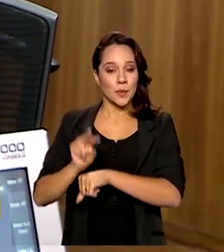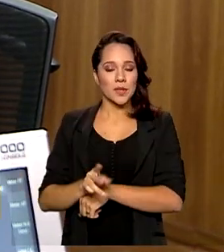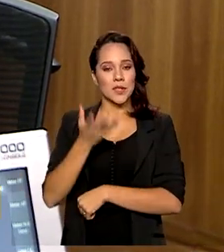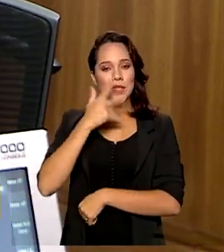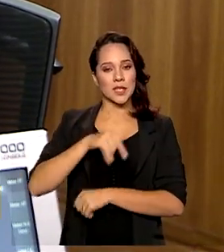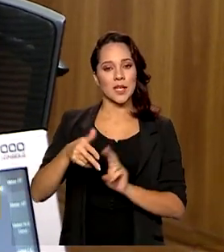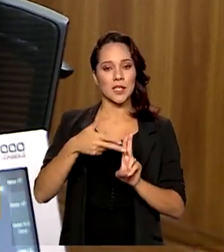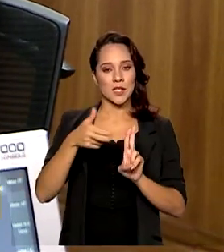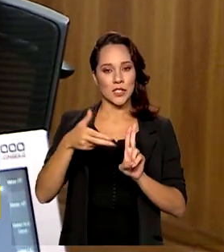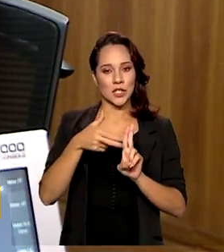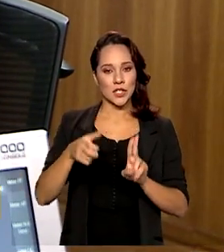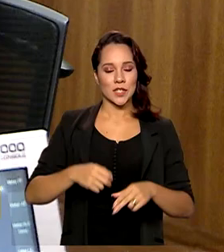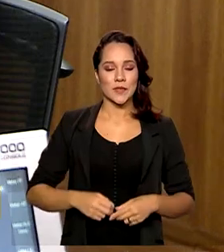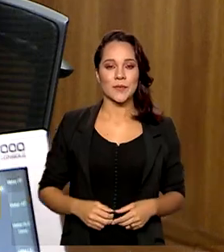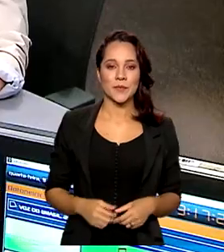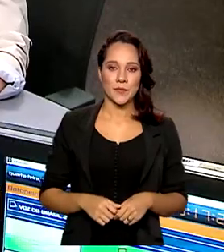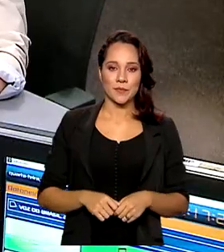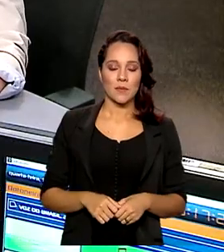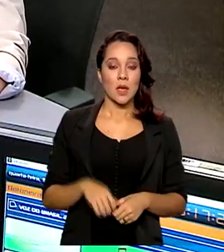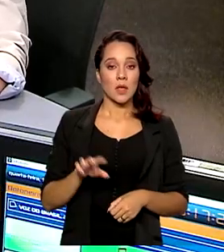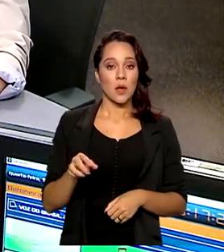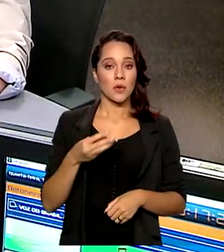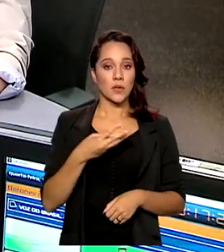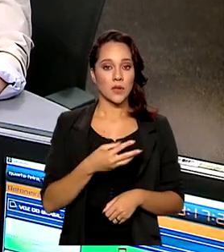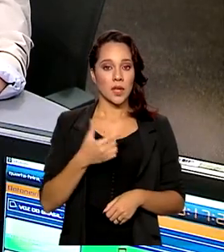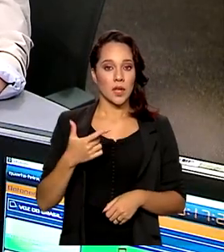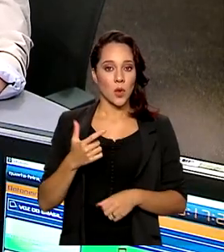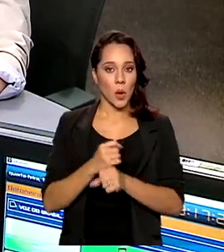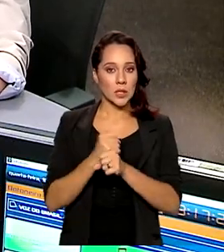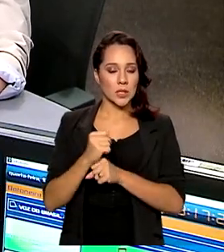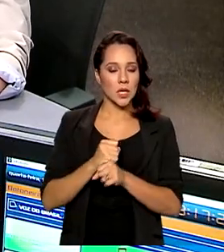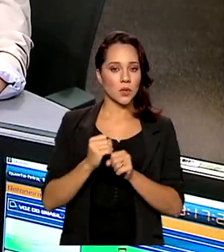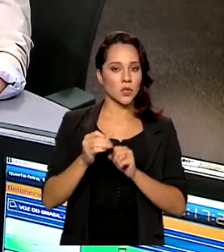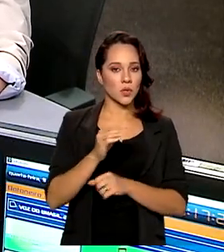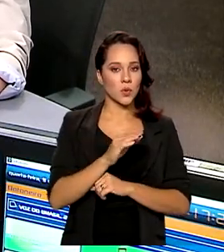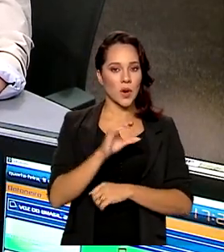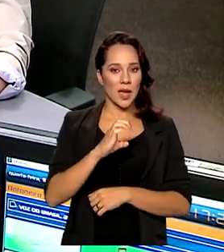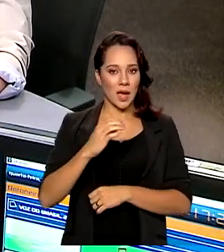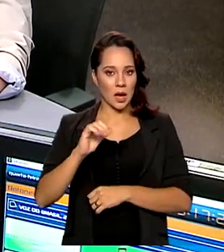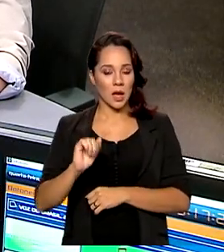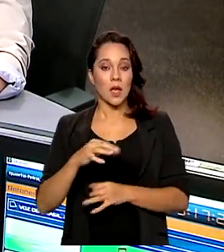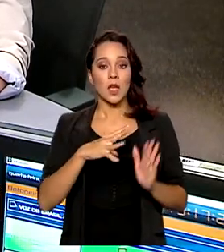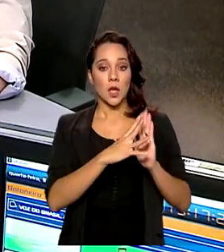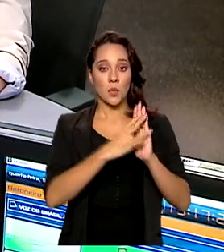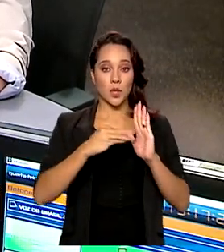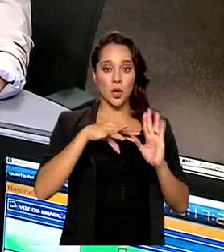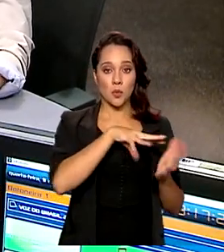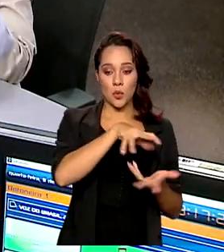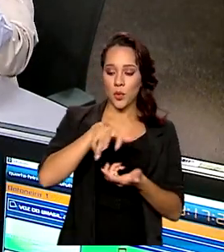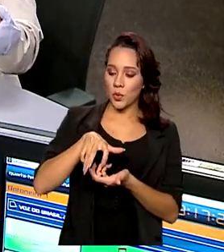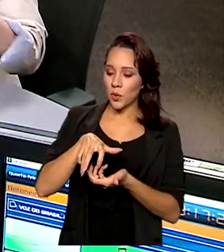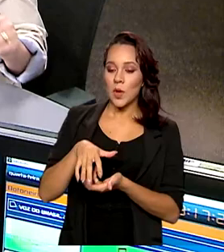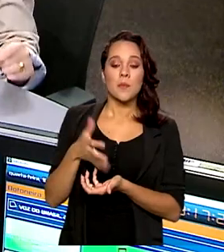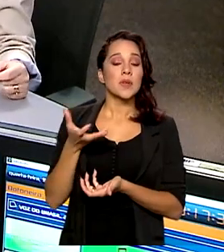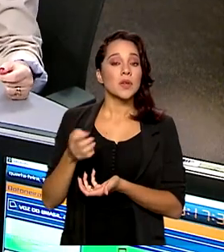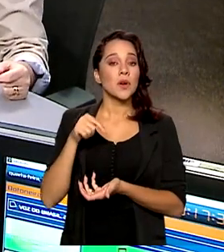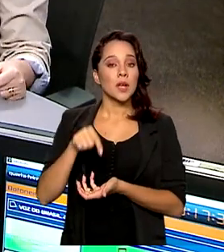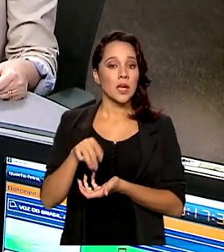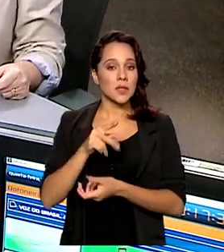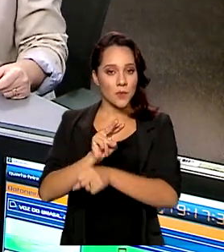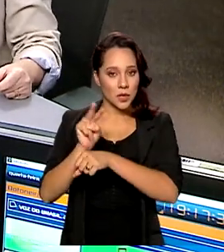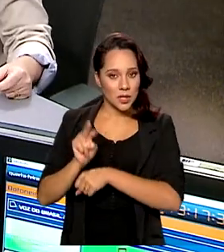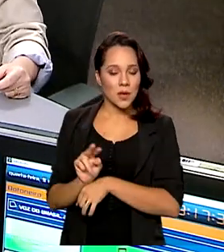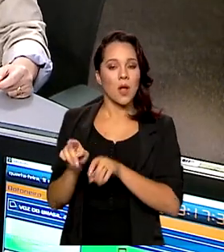das crianças indígenas. São 32 anos de um estatuto que é modelo para o mundo, mas agora a gente quer que essa